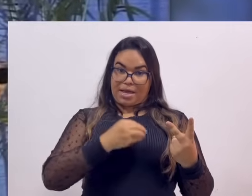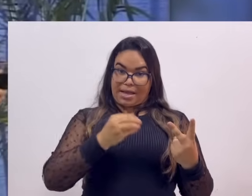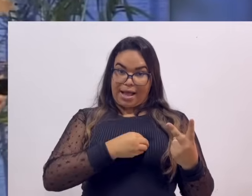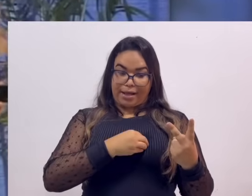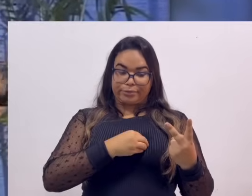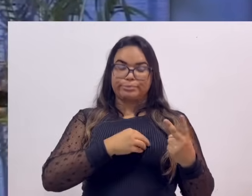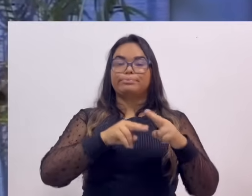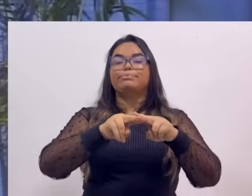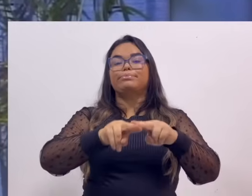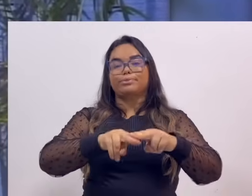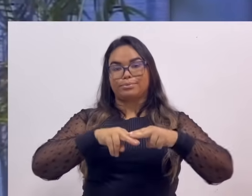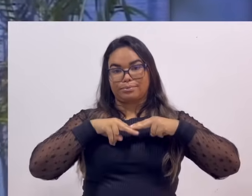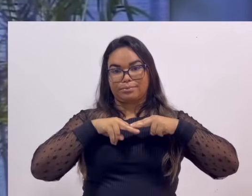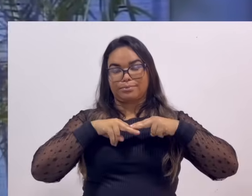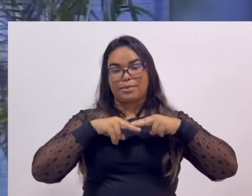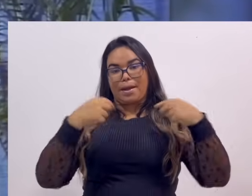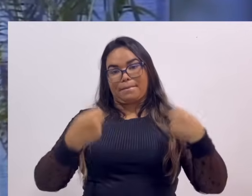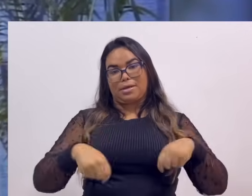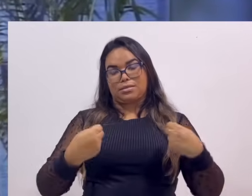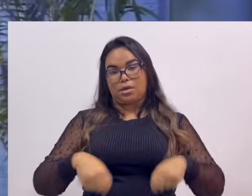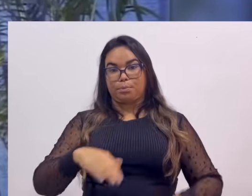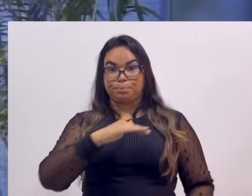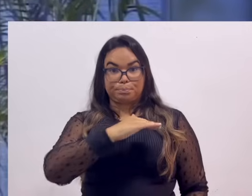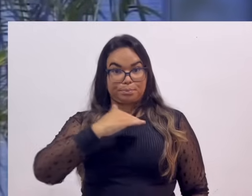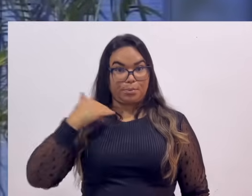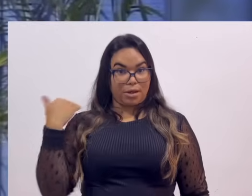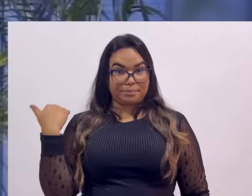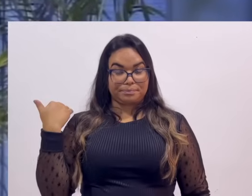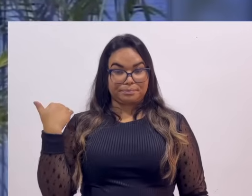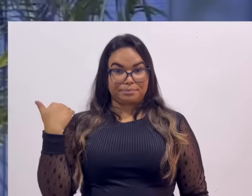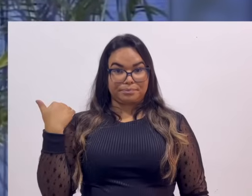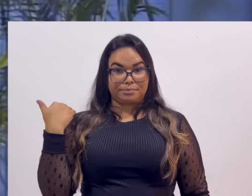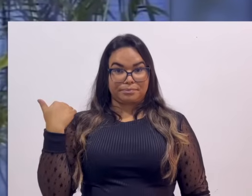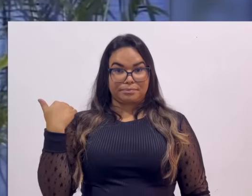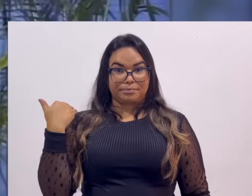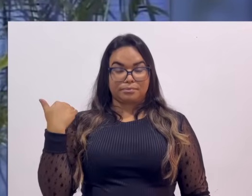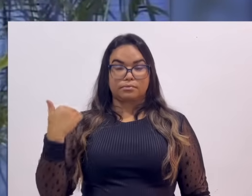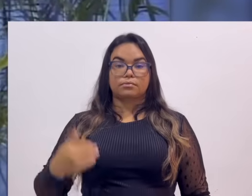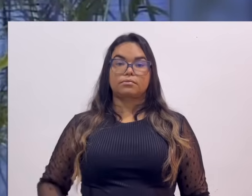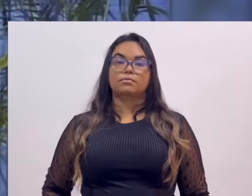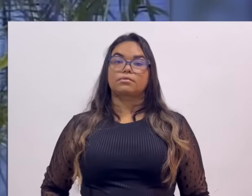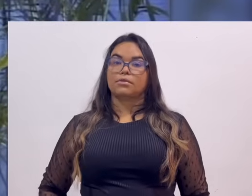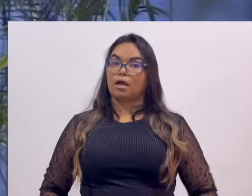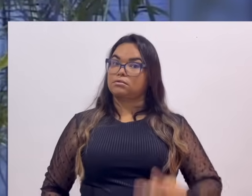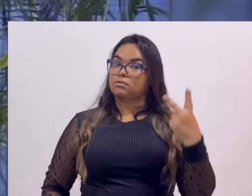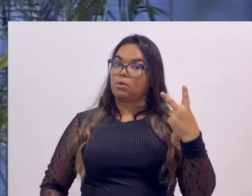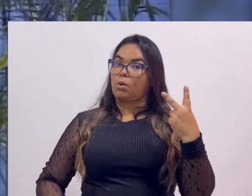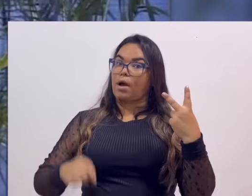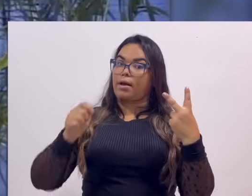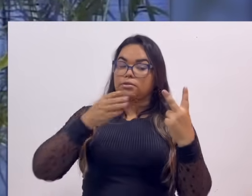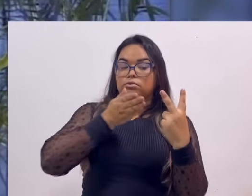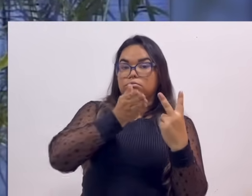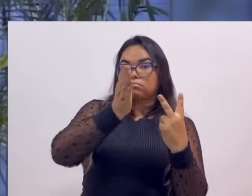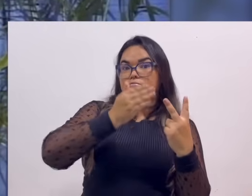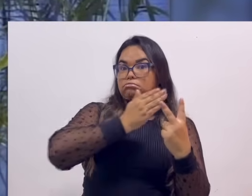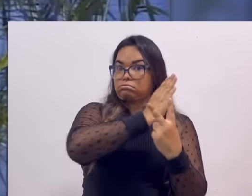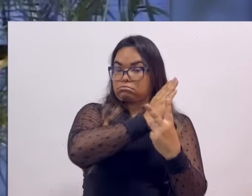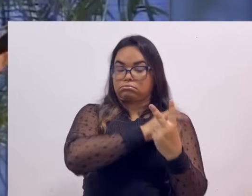E o salário do pecado é a morte. Duas possibilidades.